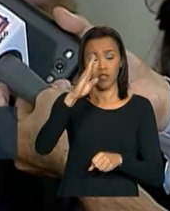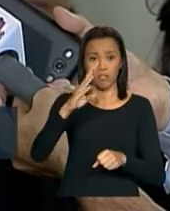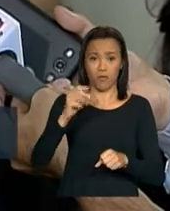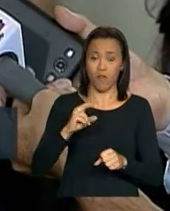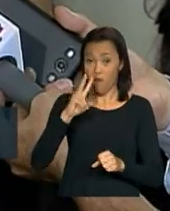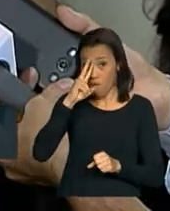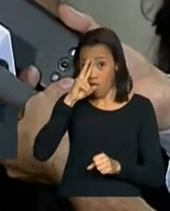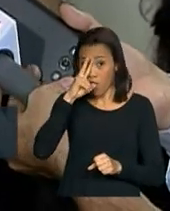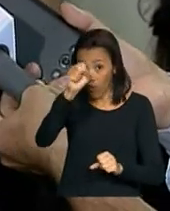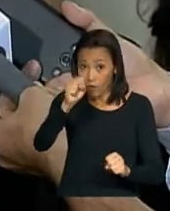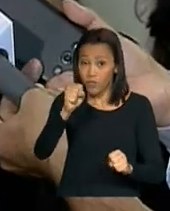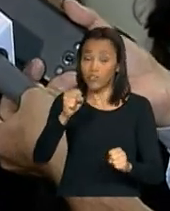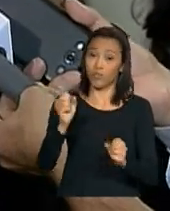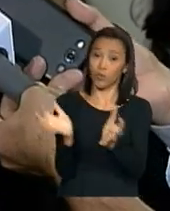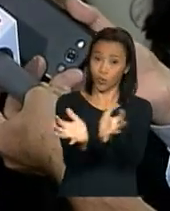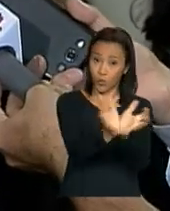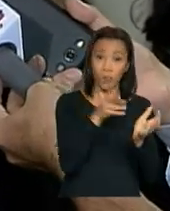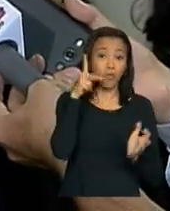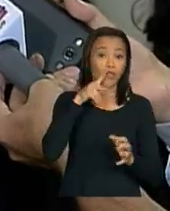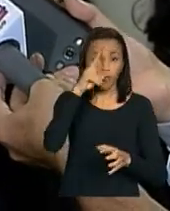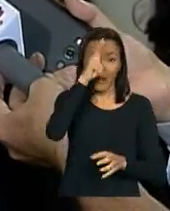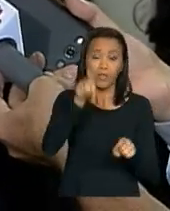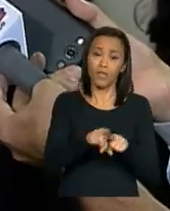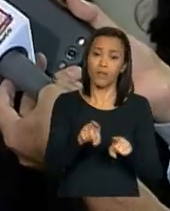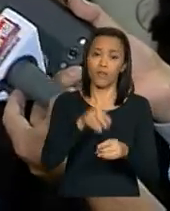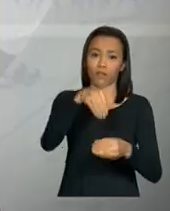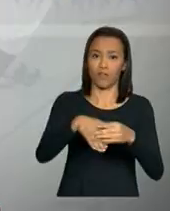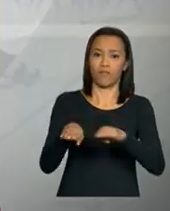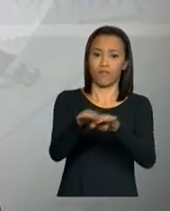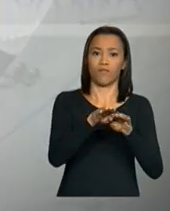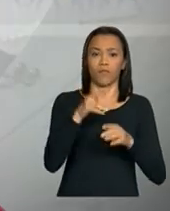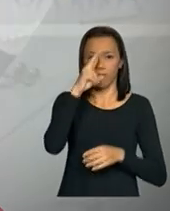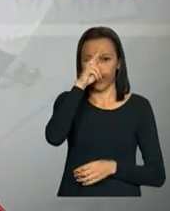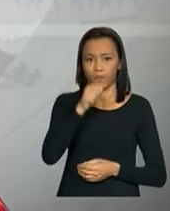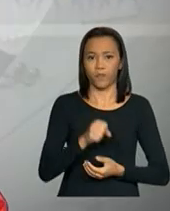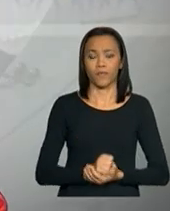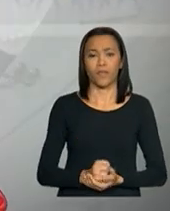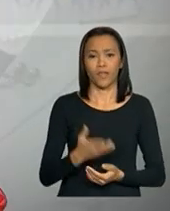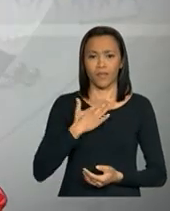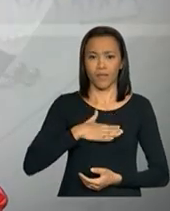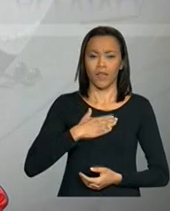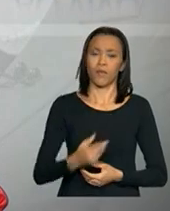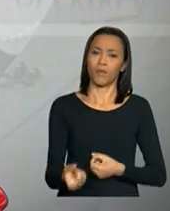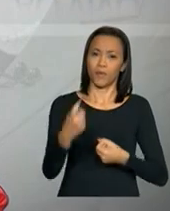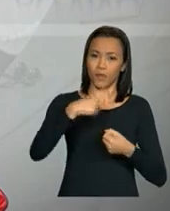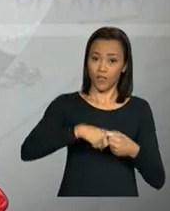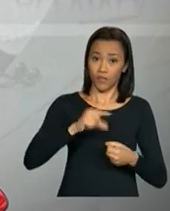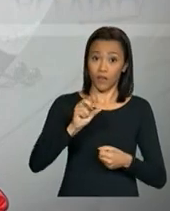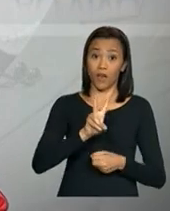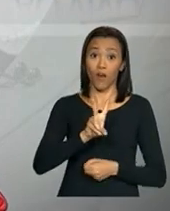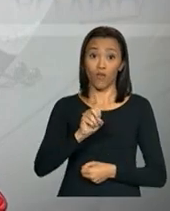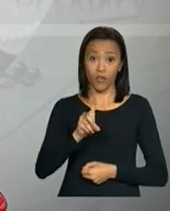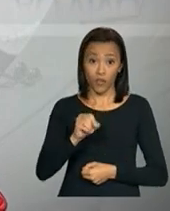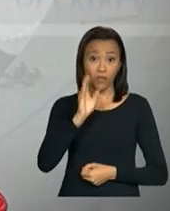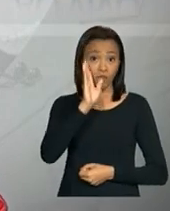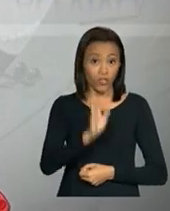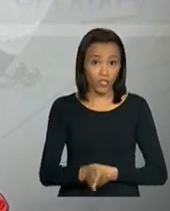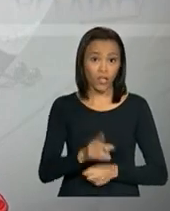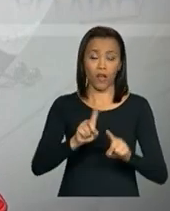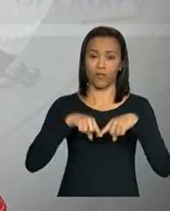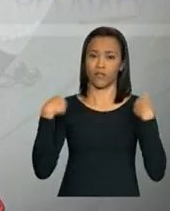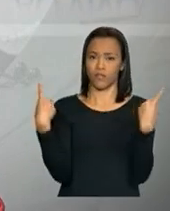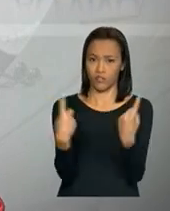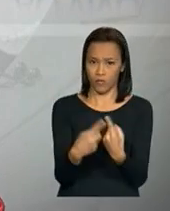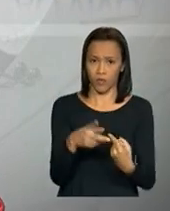forte, democracia forte. E nós queremos fazer a nossa parte. Daqui a pouquinho a gente volta ao vivo já com a cerimônia